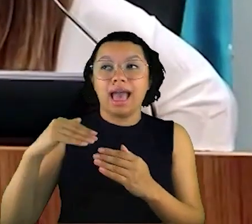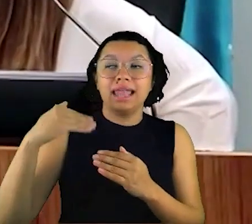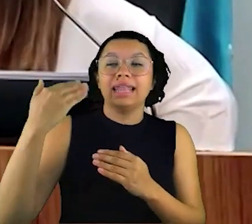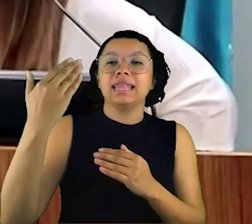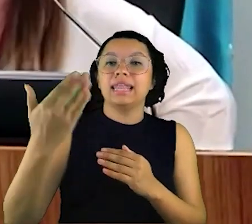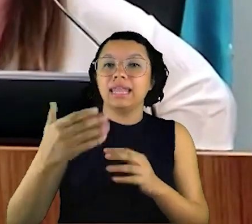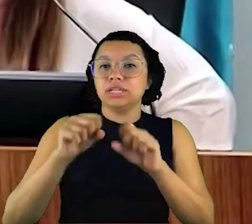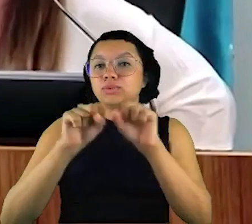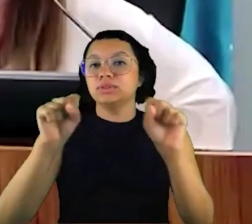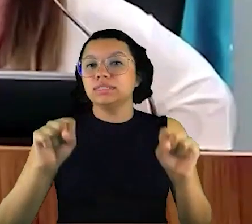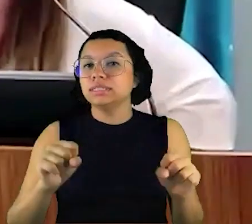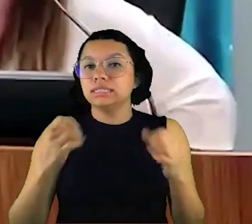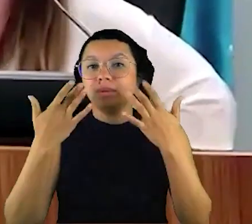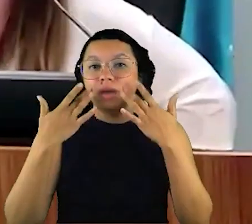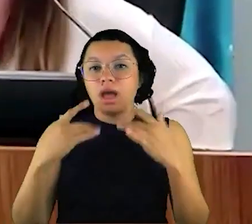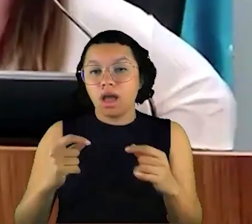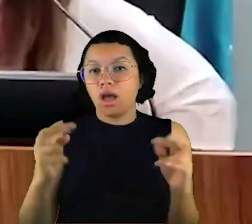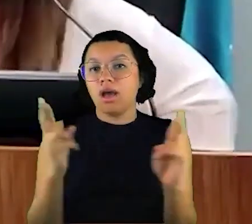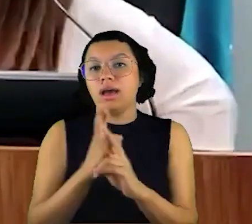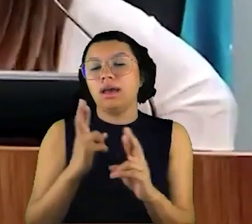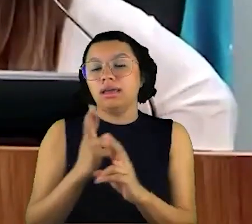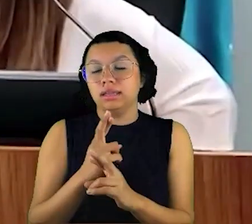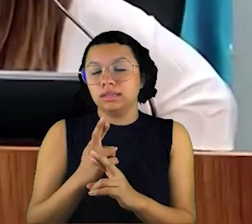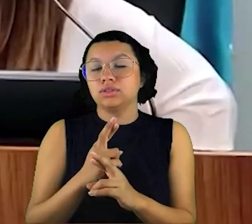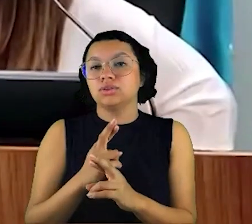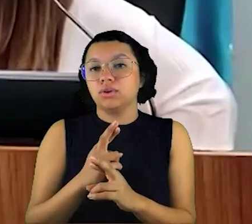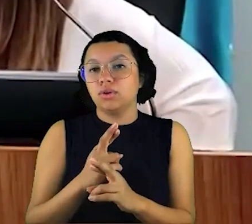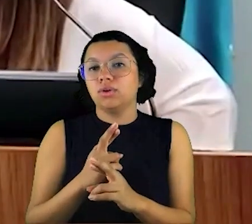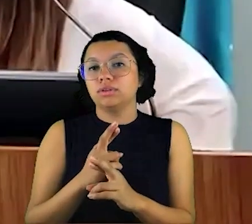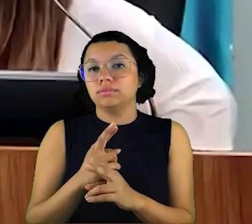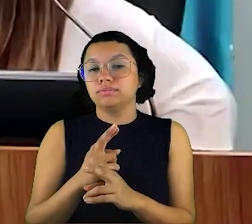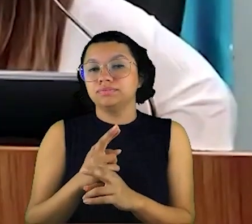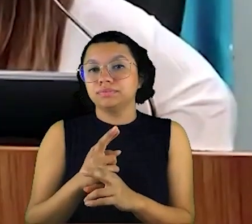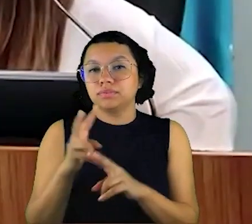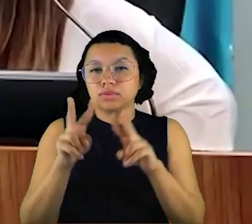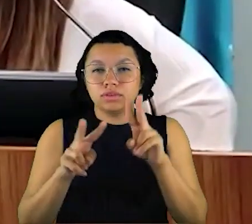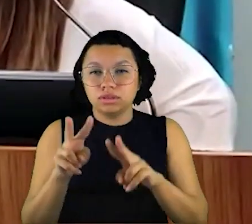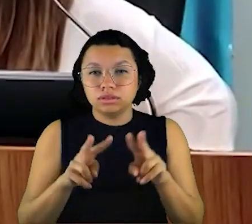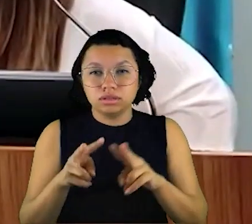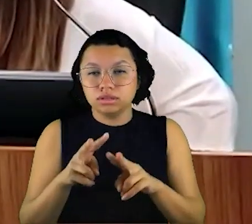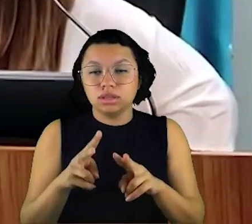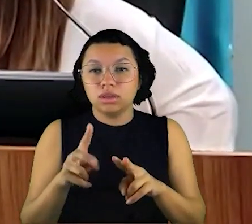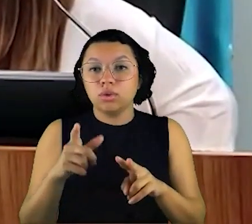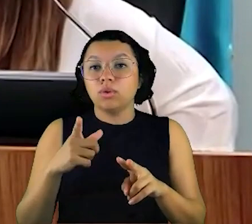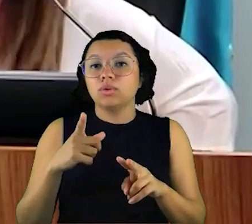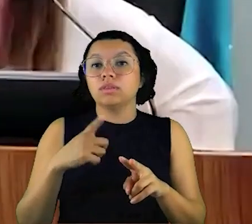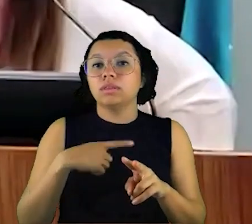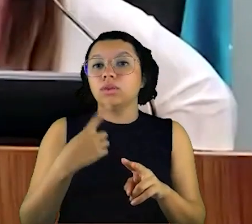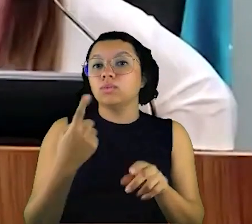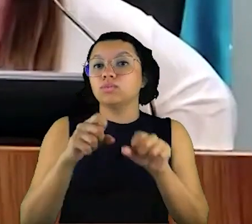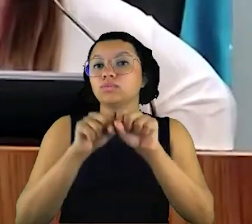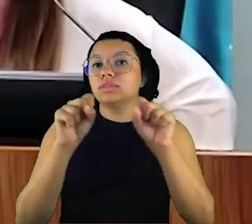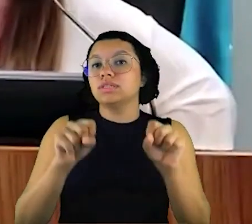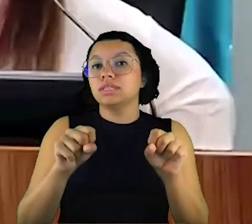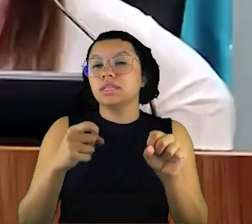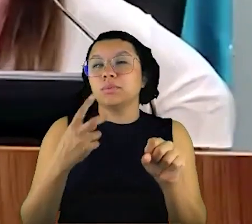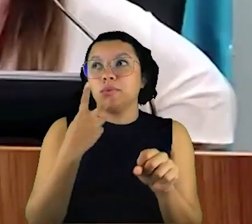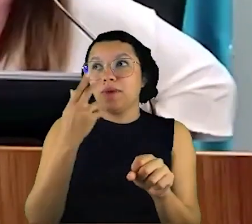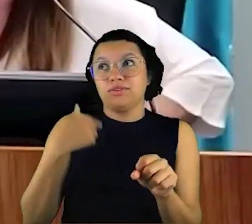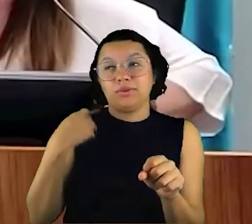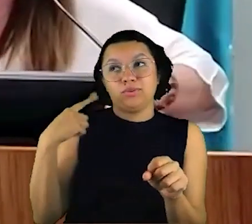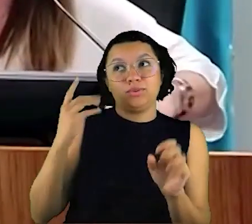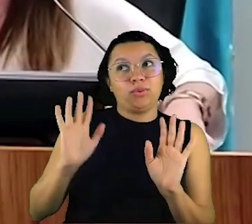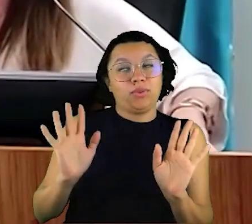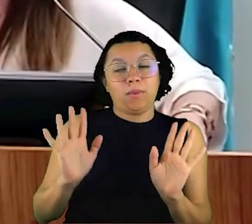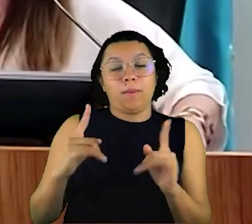dos sistemas tradicionais, né, que envolvem fisicalidade, uma espécie de sistema, não me tomem por um maluco, né, mas uma espécie de